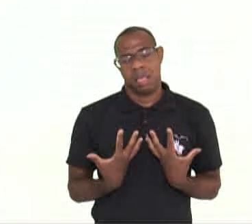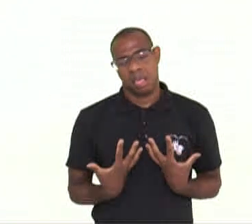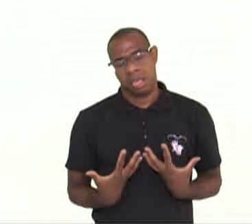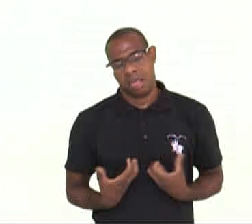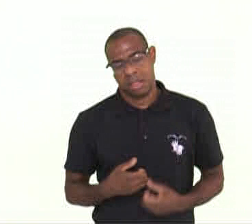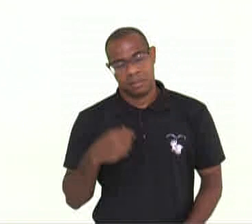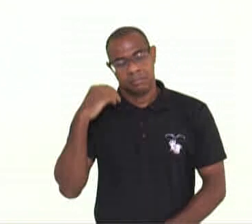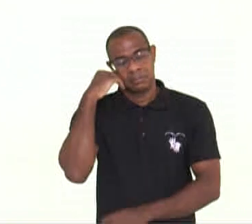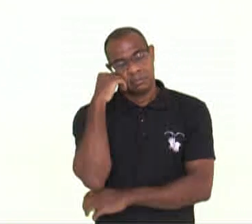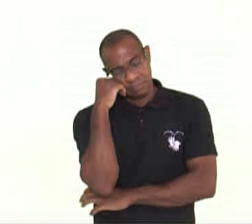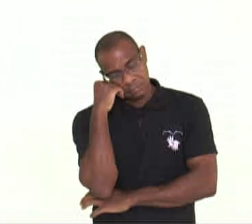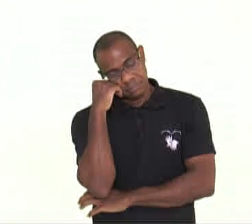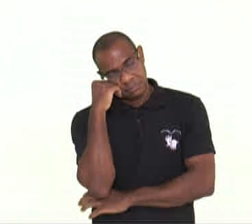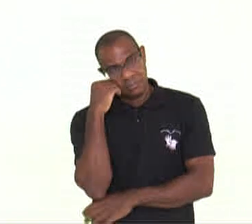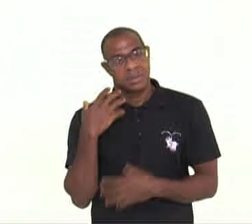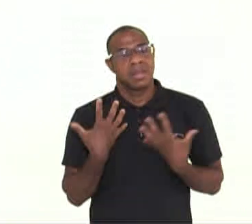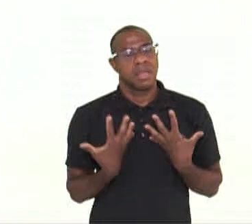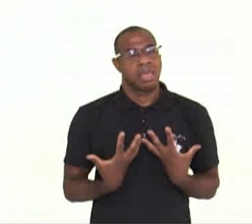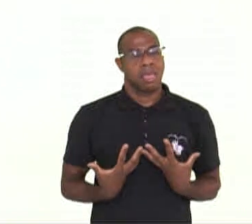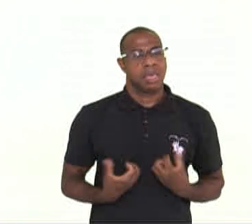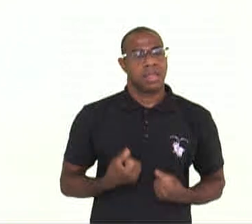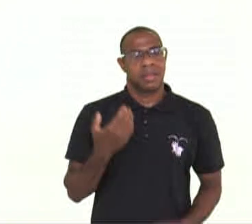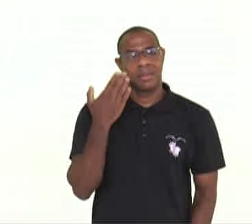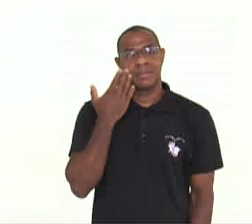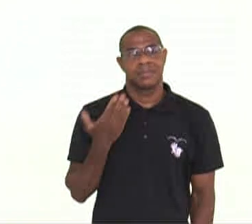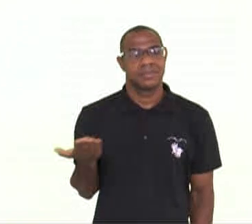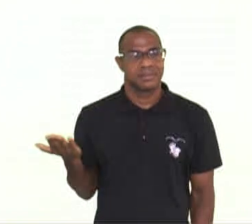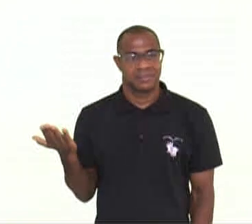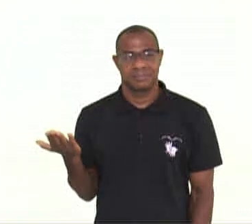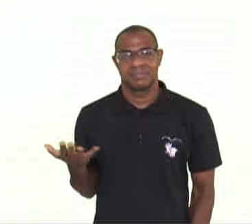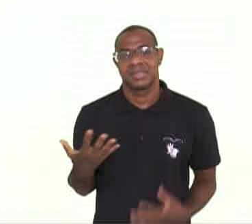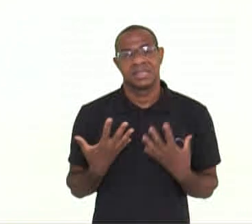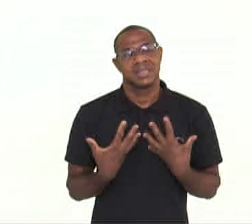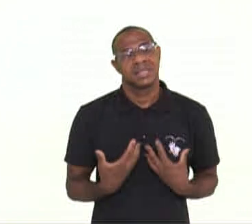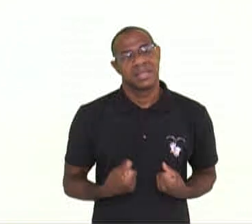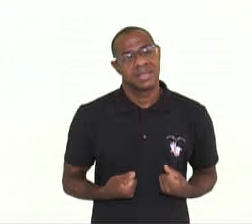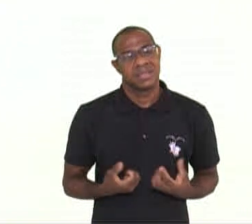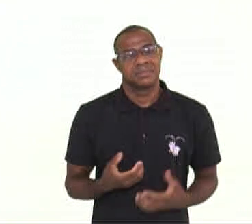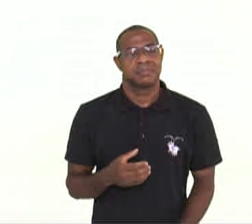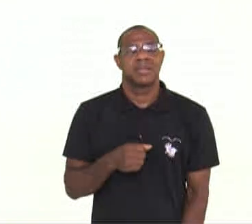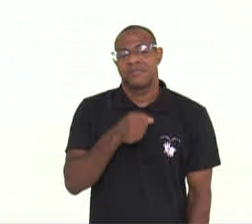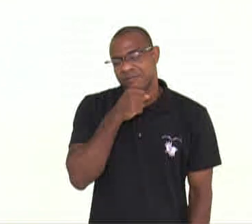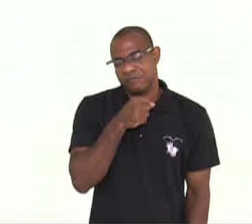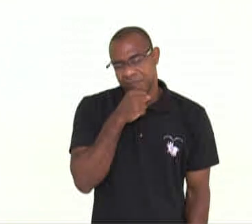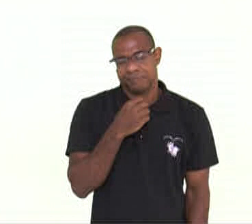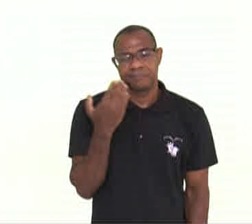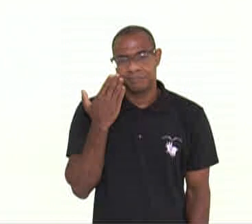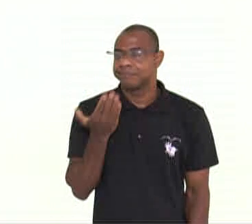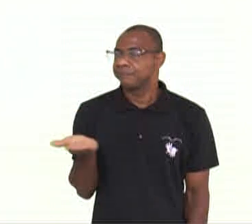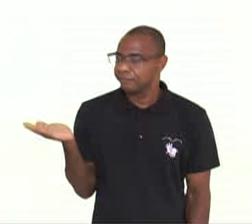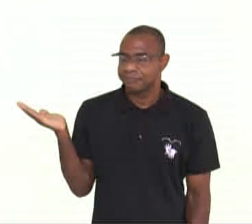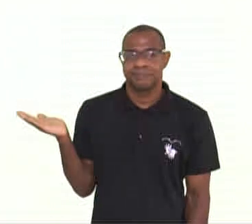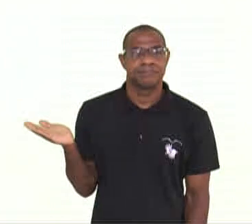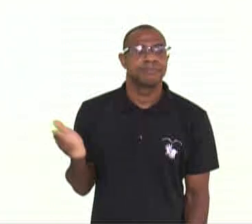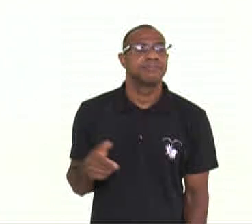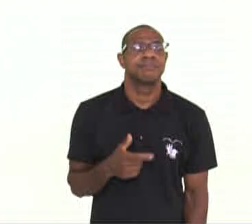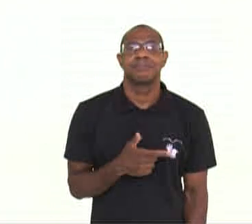que vai muito de acordo com aquela que a gente abriu a aula. O imperador já cansado, mais idoso, sem